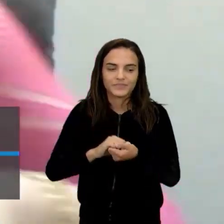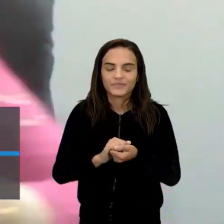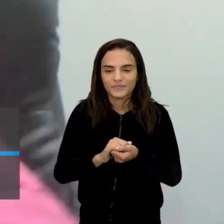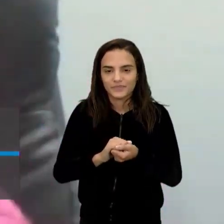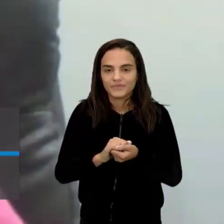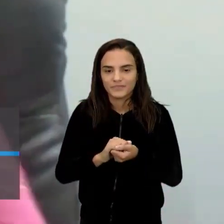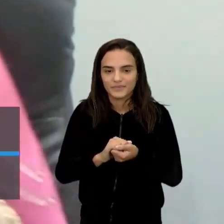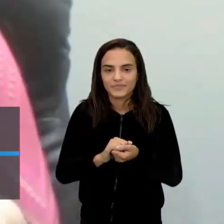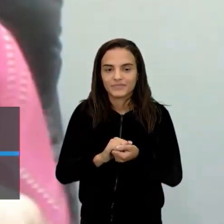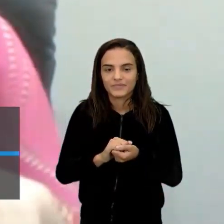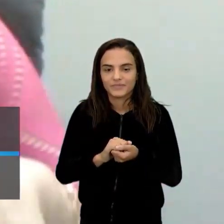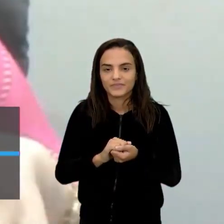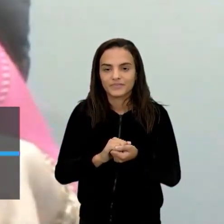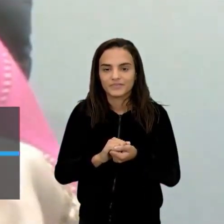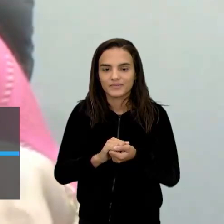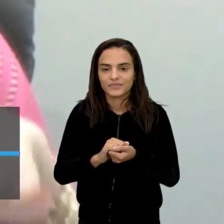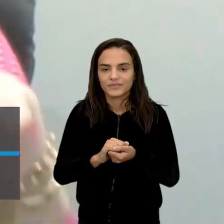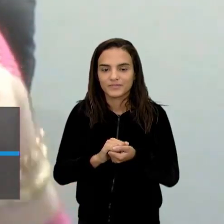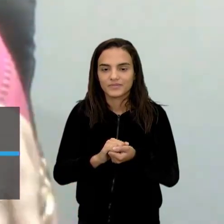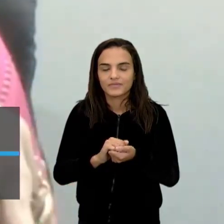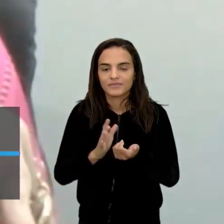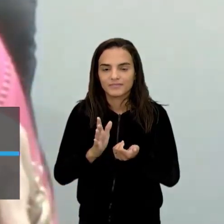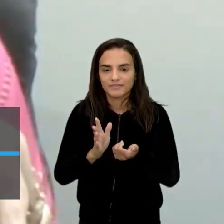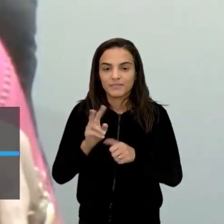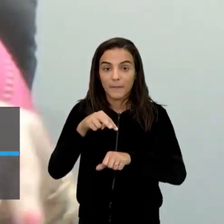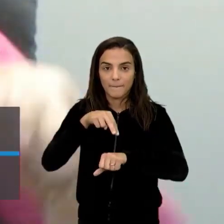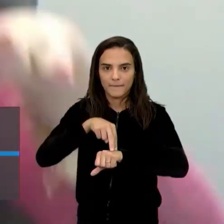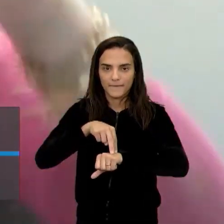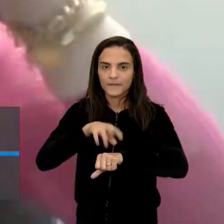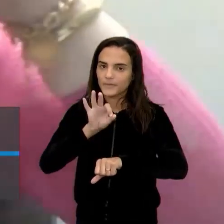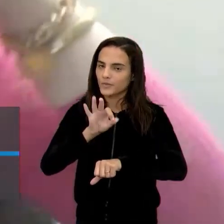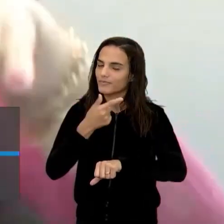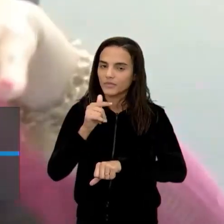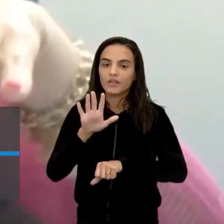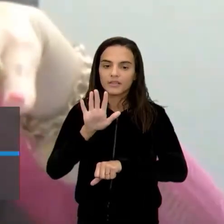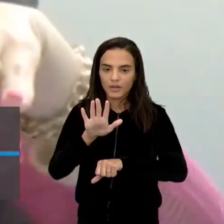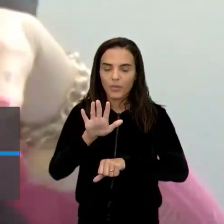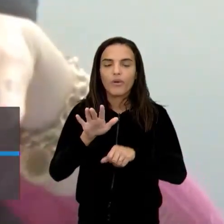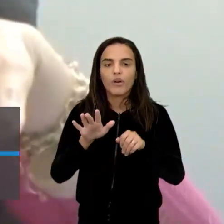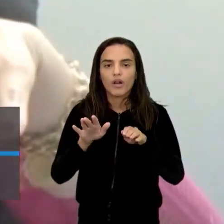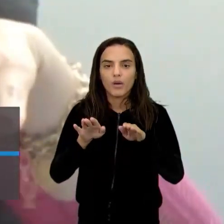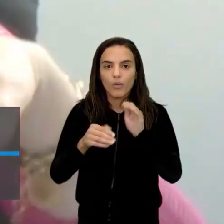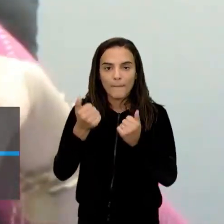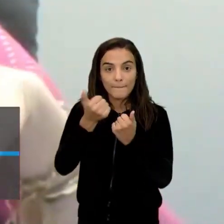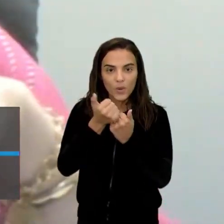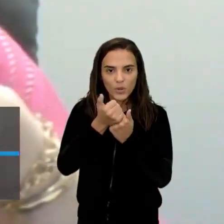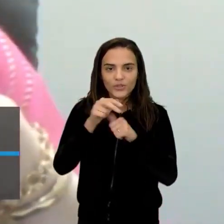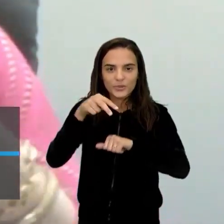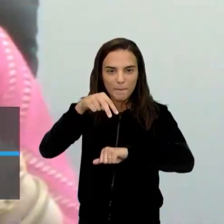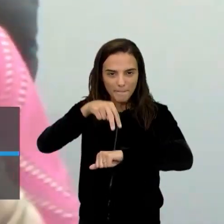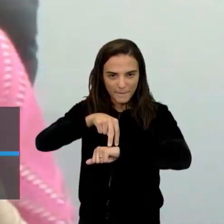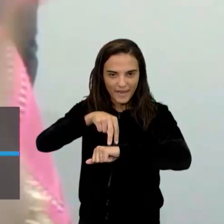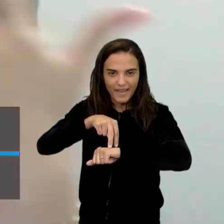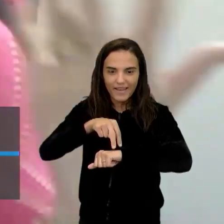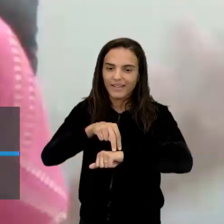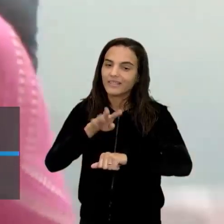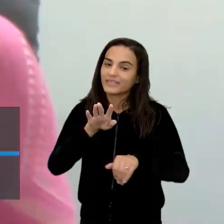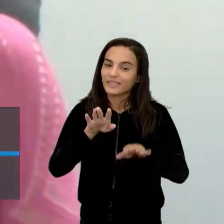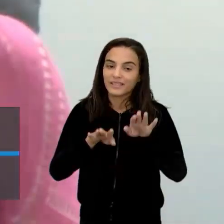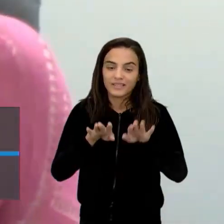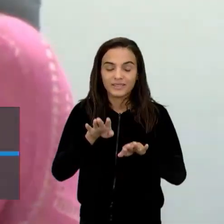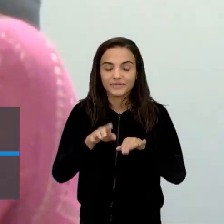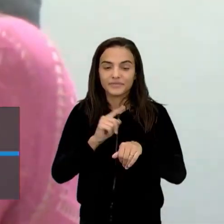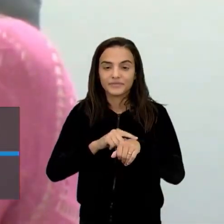pé ele fica dançando, né? Ele não fica bem posicionado. Então, tendo o apoio de pé, que muitas vezes não